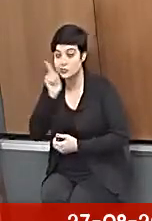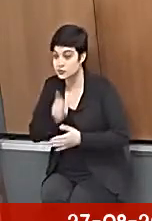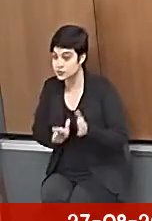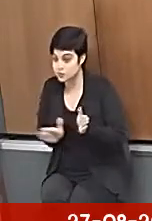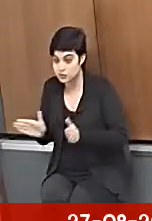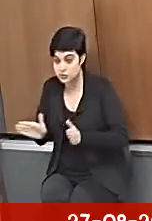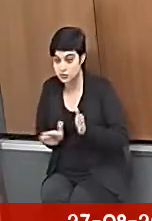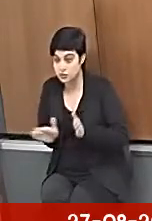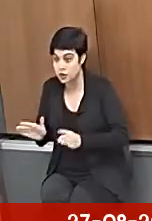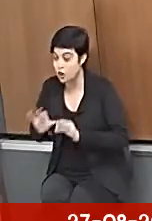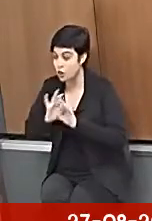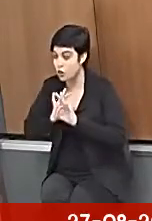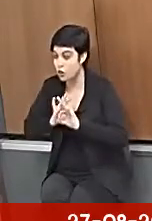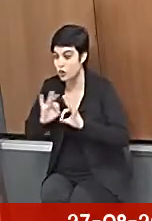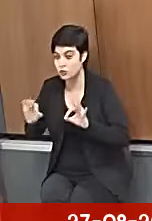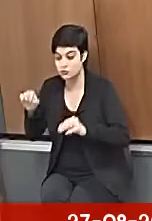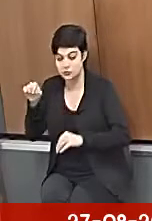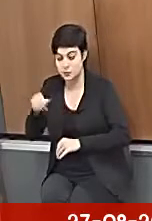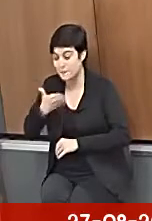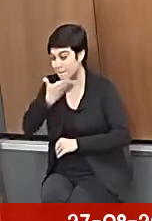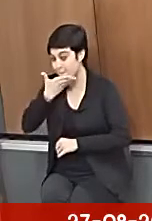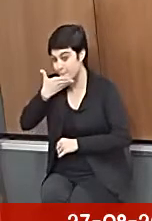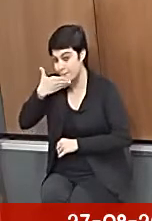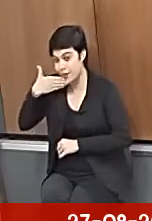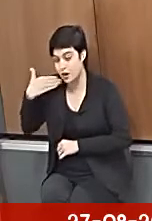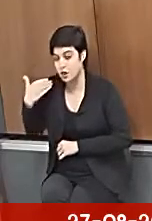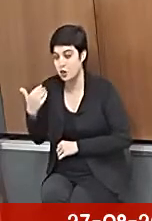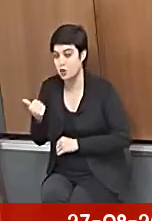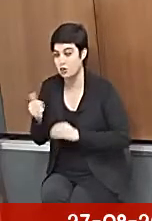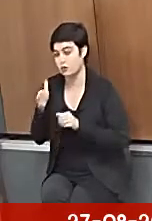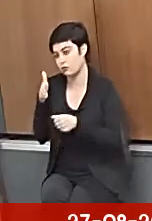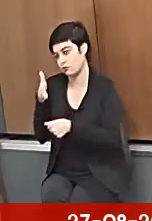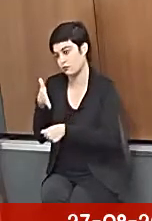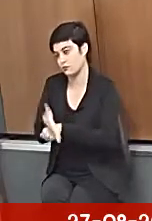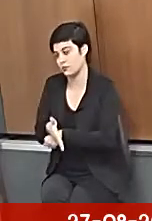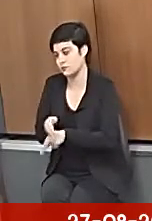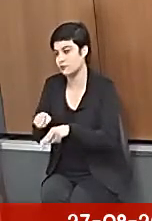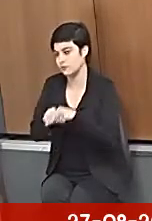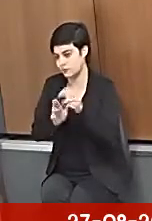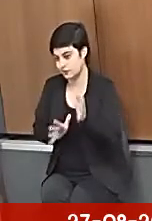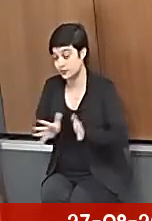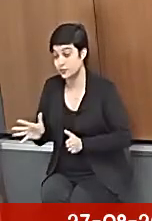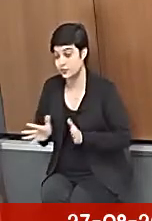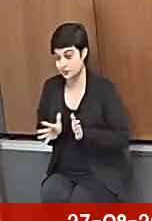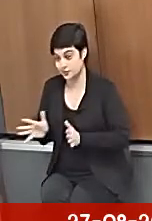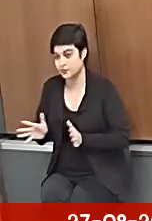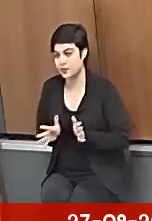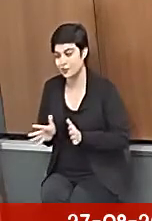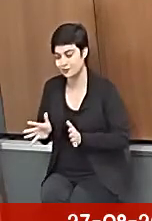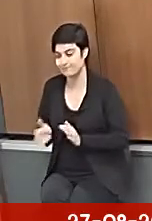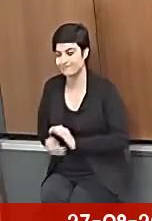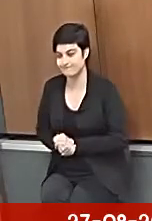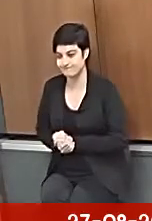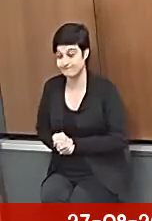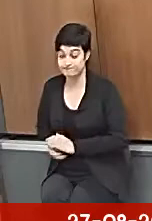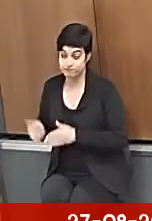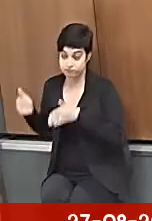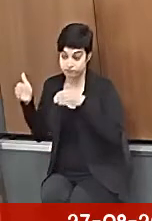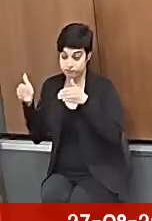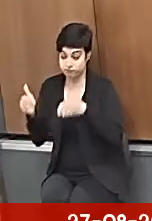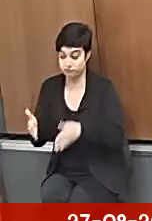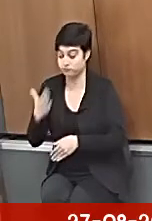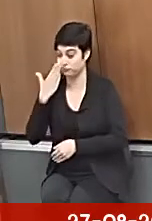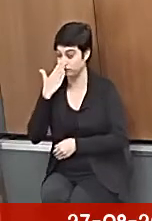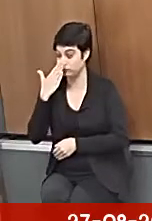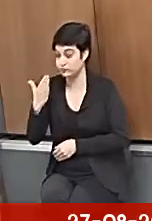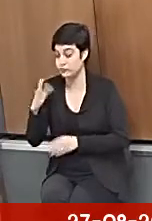é um dos melhores tá em acessibilidade outra coisa quando você chega na porta